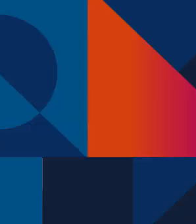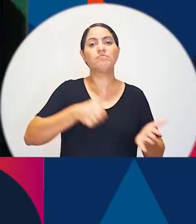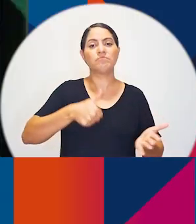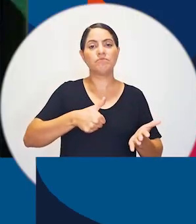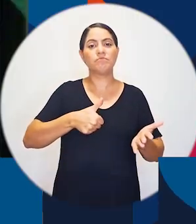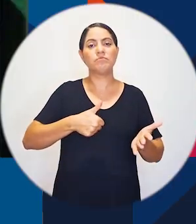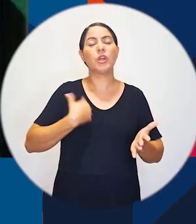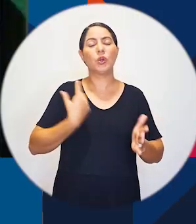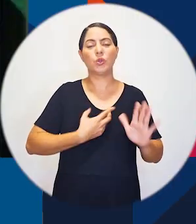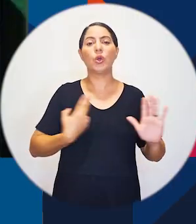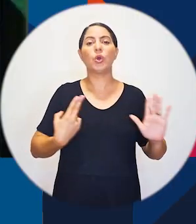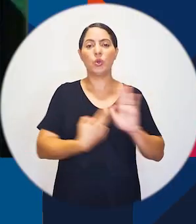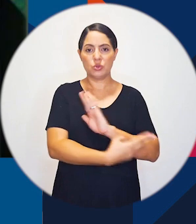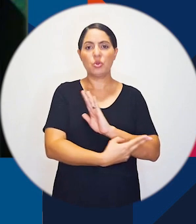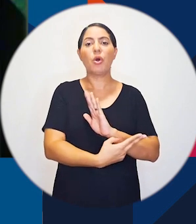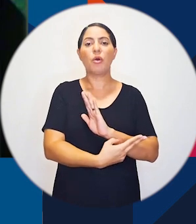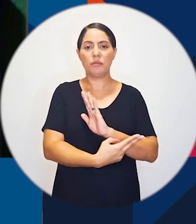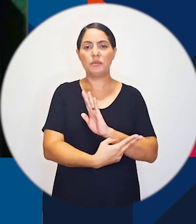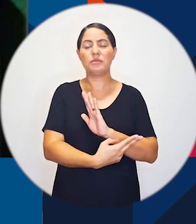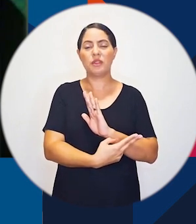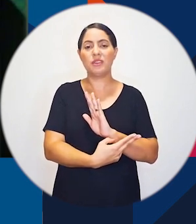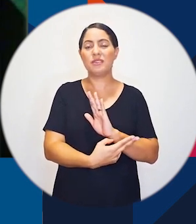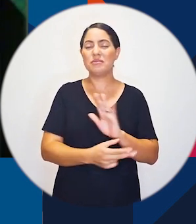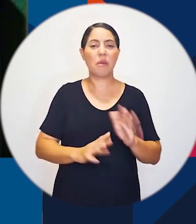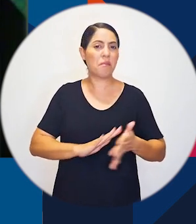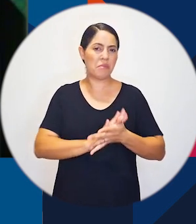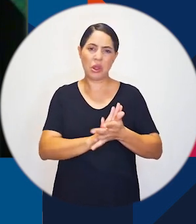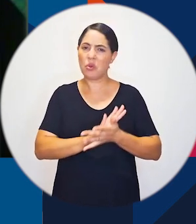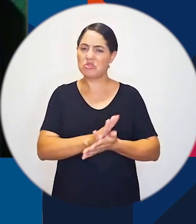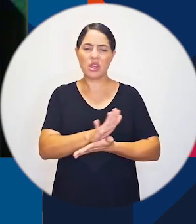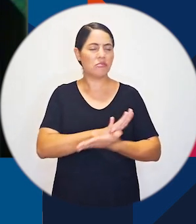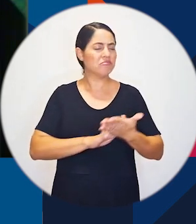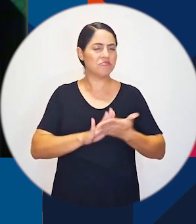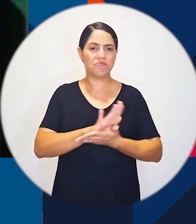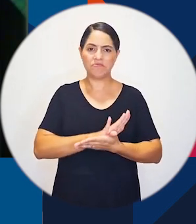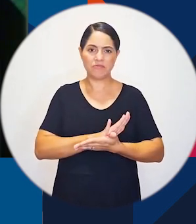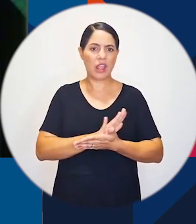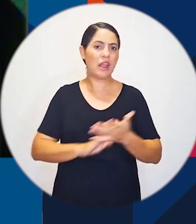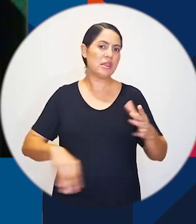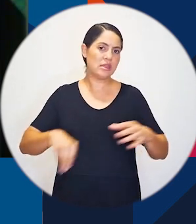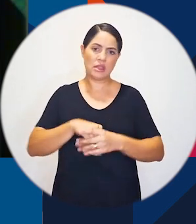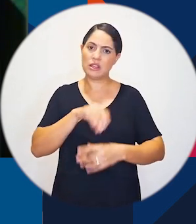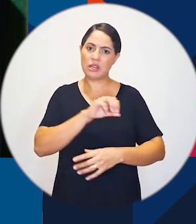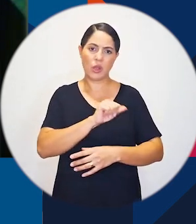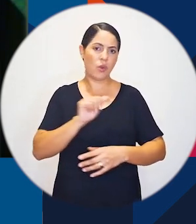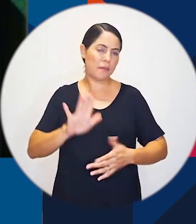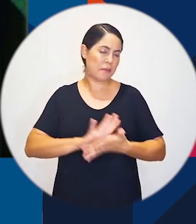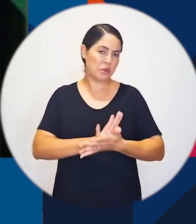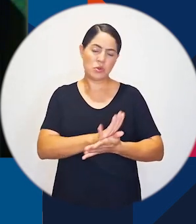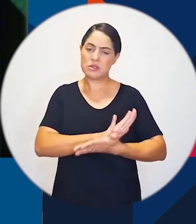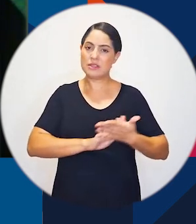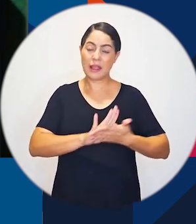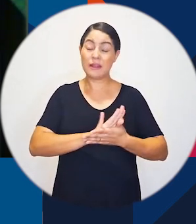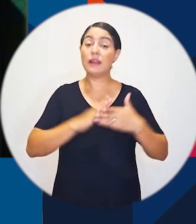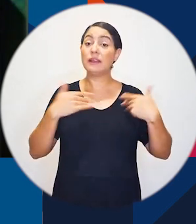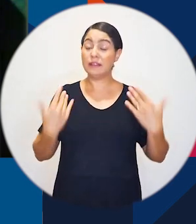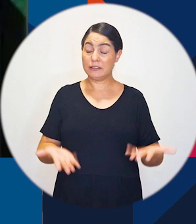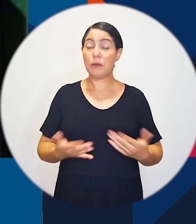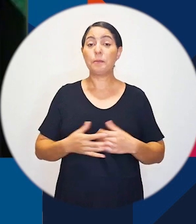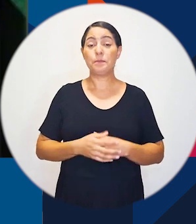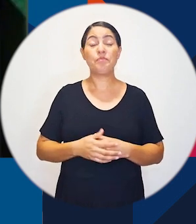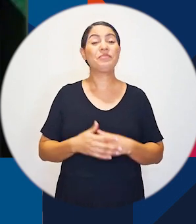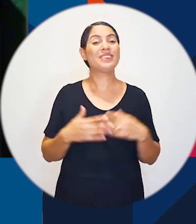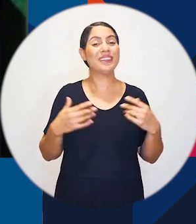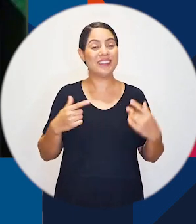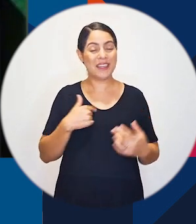retificação de registro, uma padronização nacional para que ninguém sofra discriminação dentro da instituição. Tenho muito orgulho da